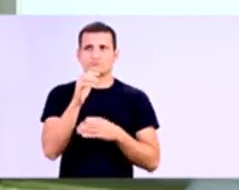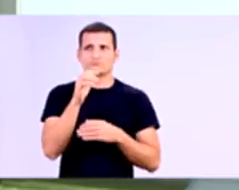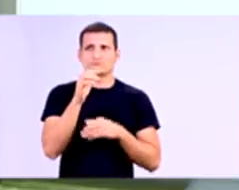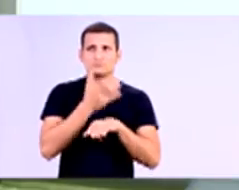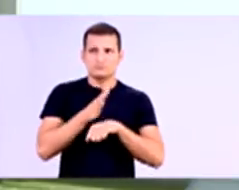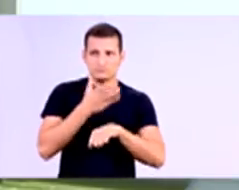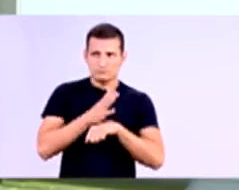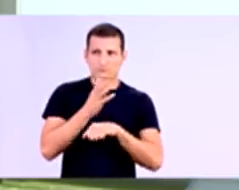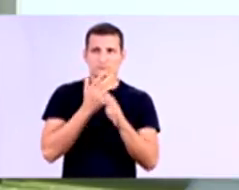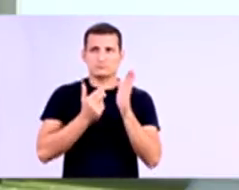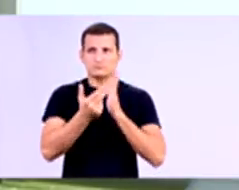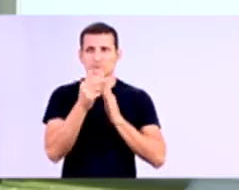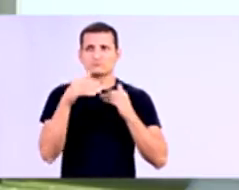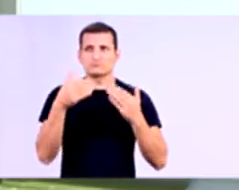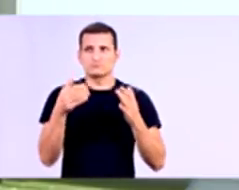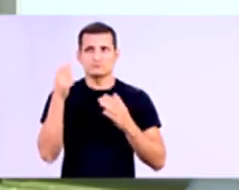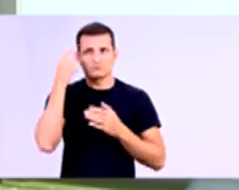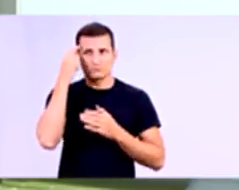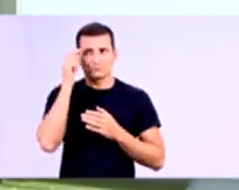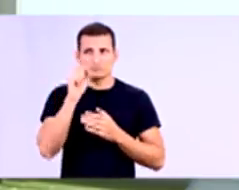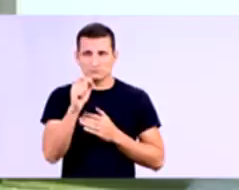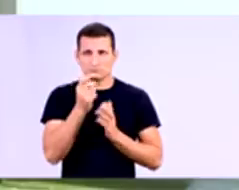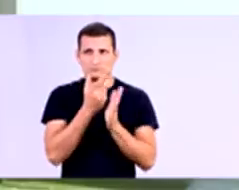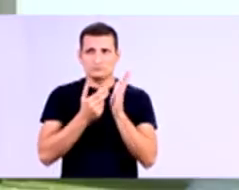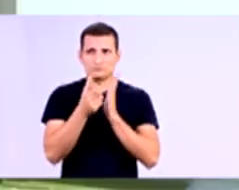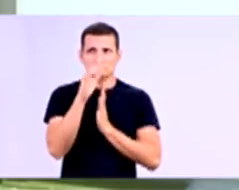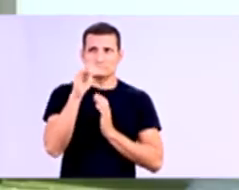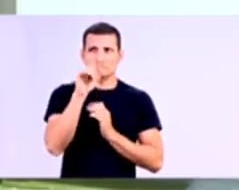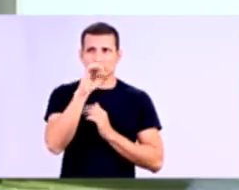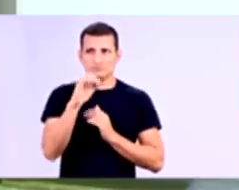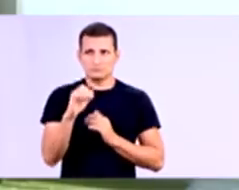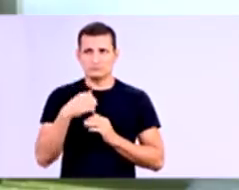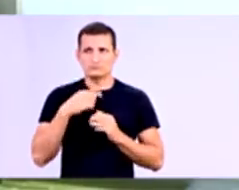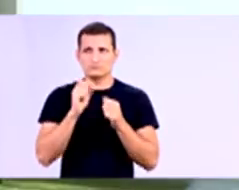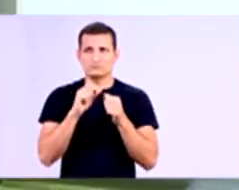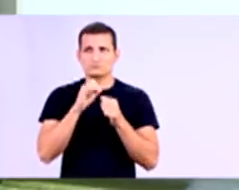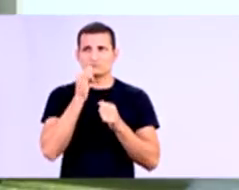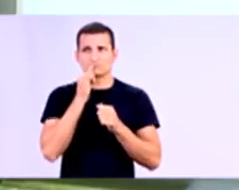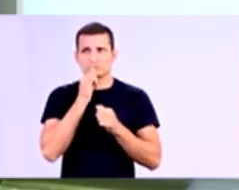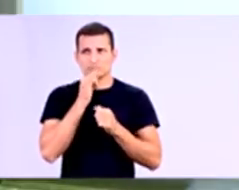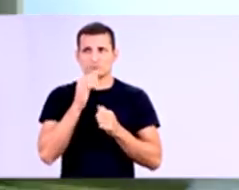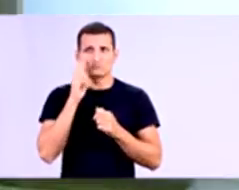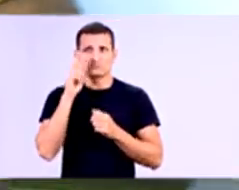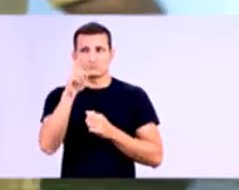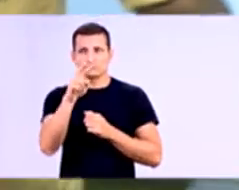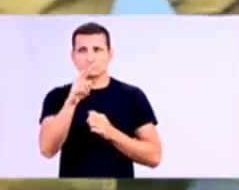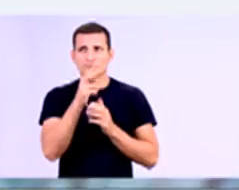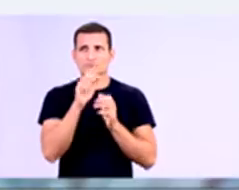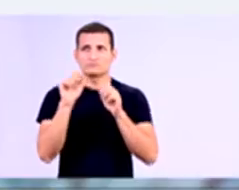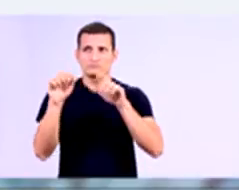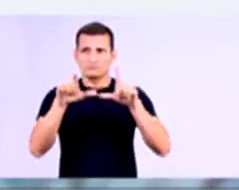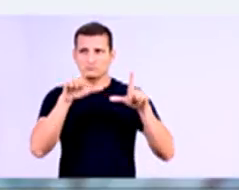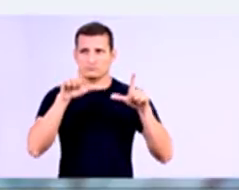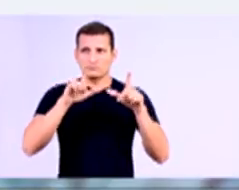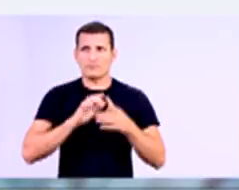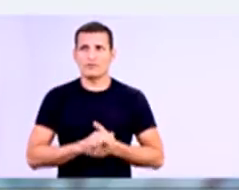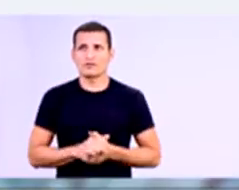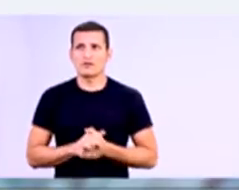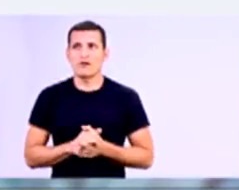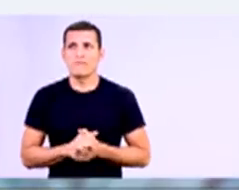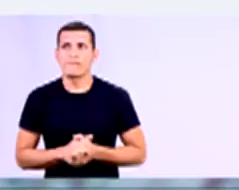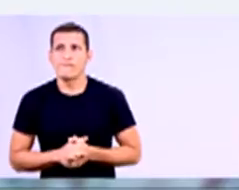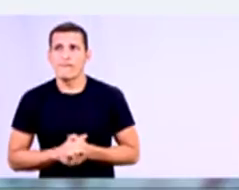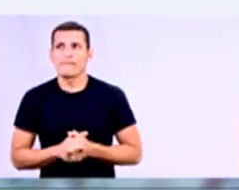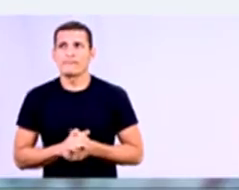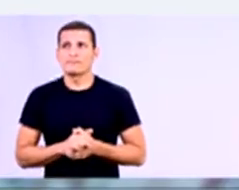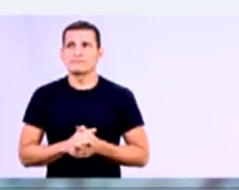Tá? Então, o que a gente tem que pensar no diagrama de casos de uso, eu fiz um exemplo pequeno, vamos aqui partir para o slide. Eu fiz um exemplo